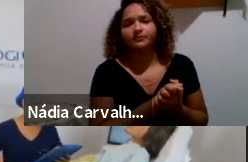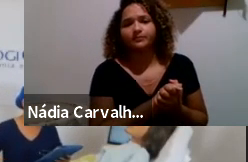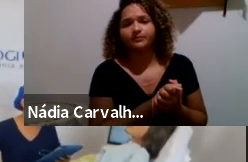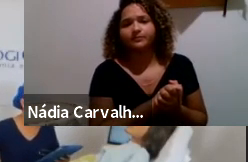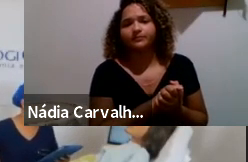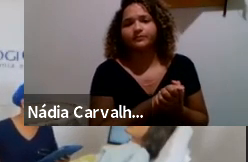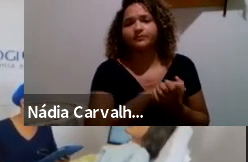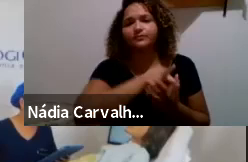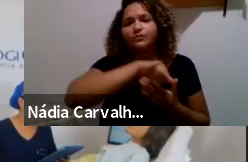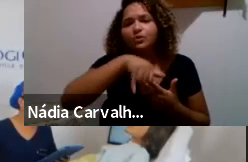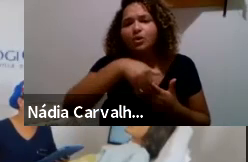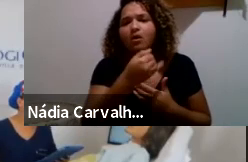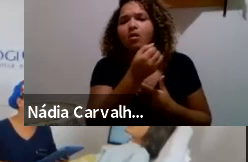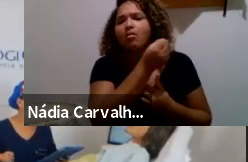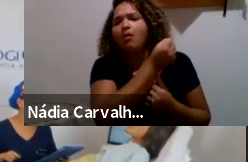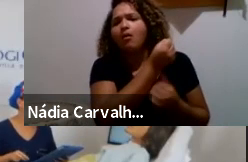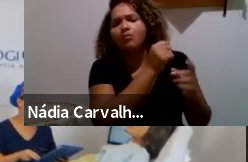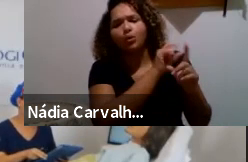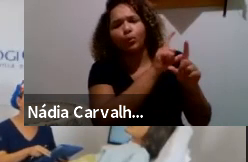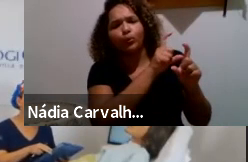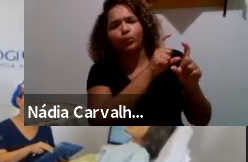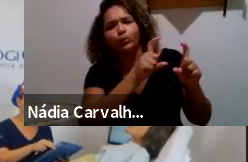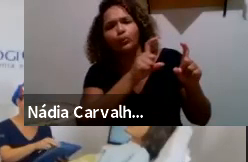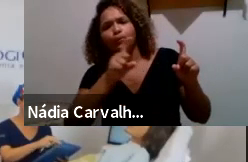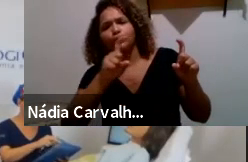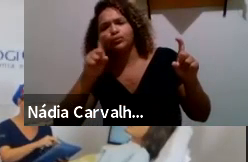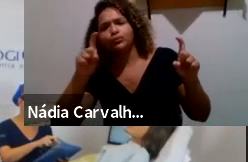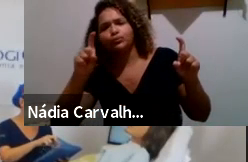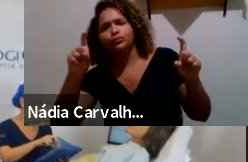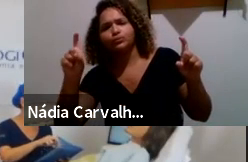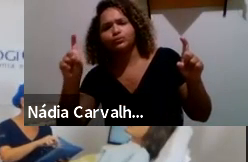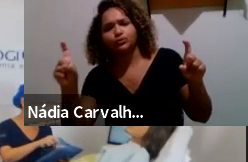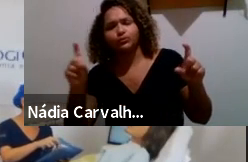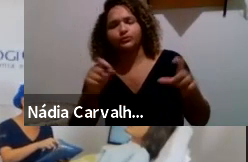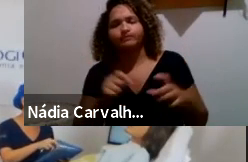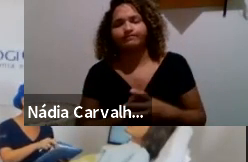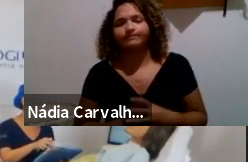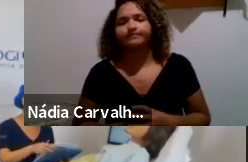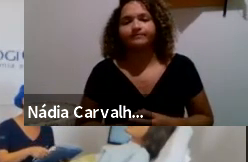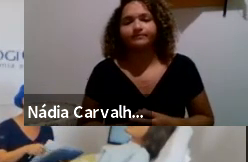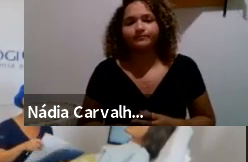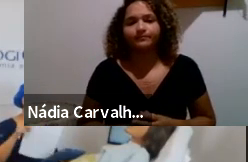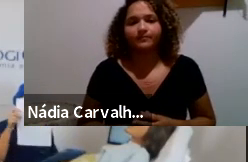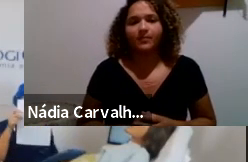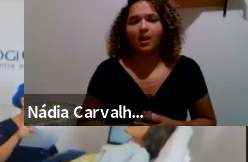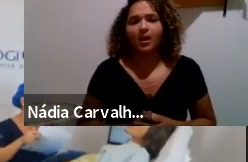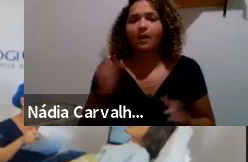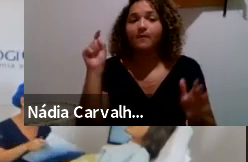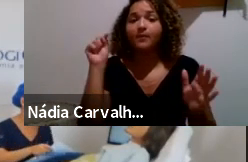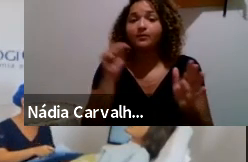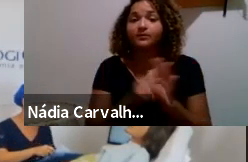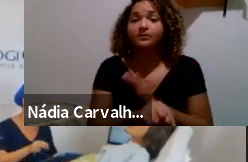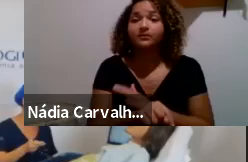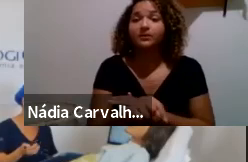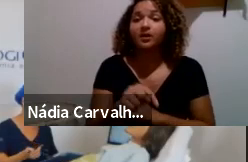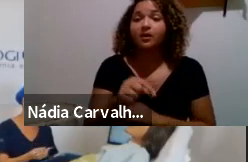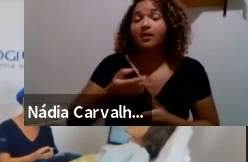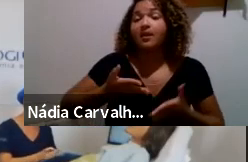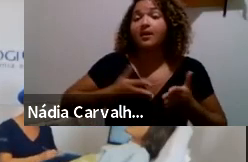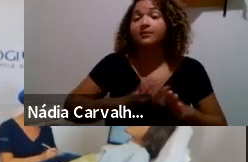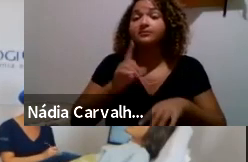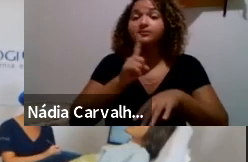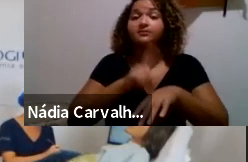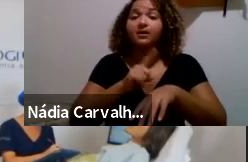Josi. Josiane Oliveira Matilha. Perfeito. Confirma para mim a sua data de nascimento também.